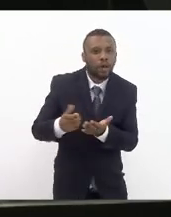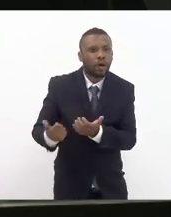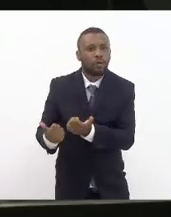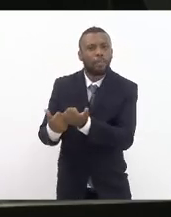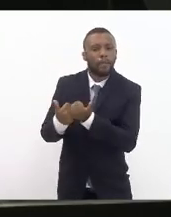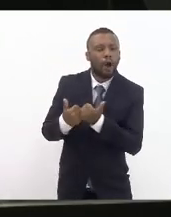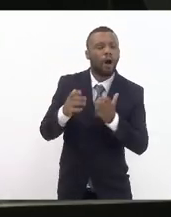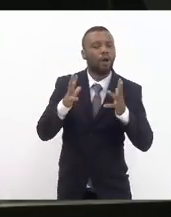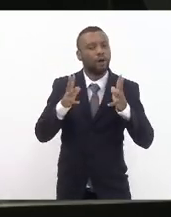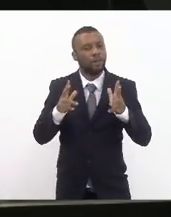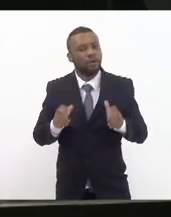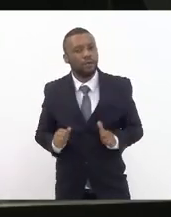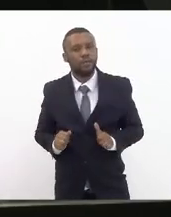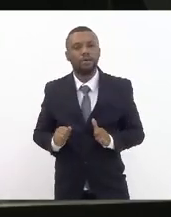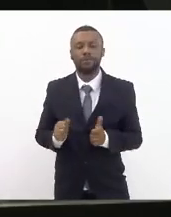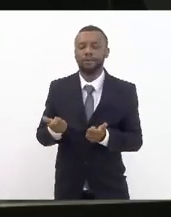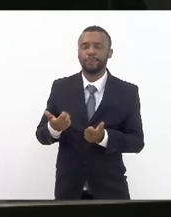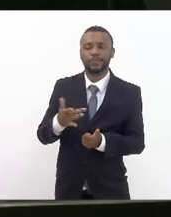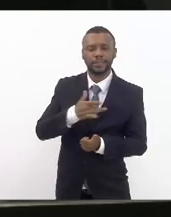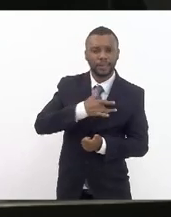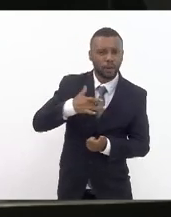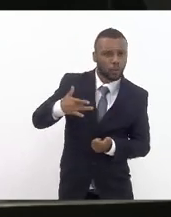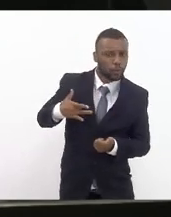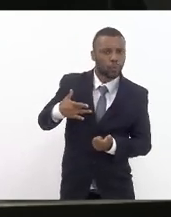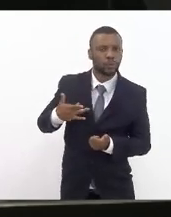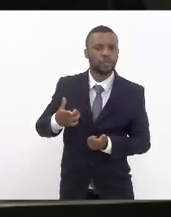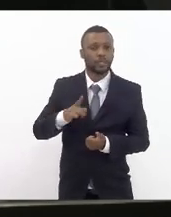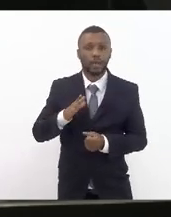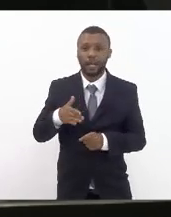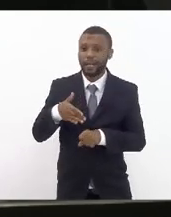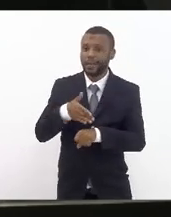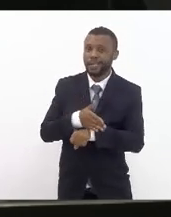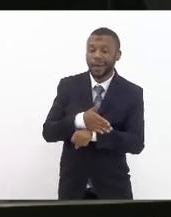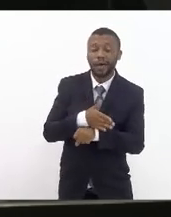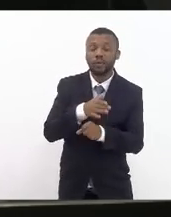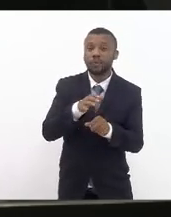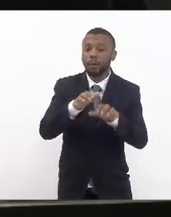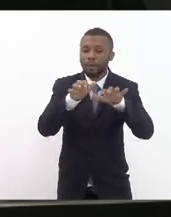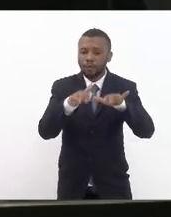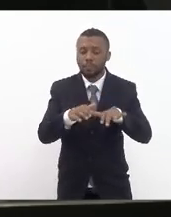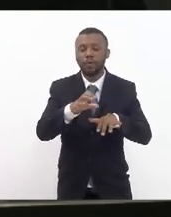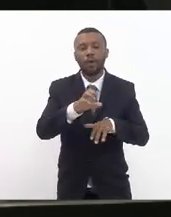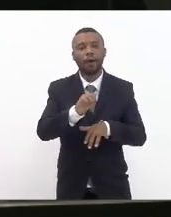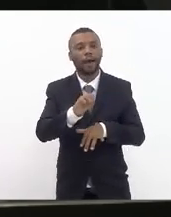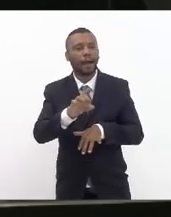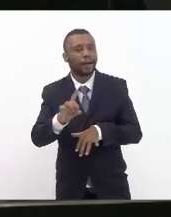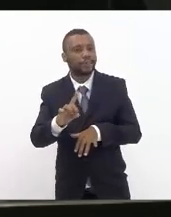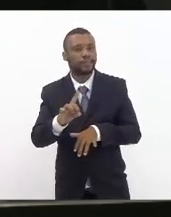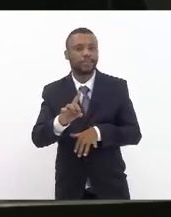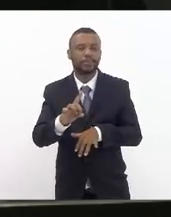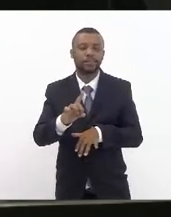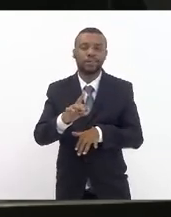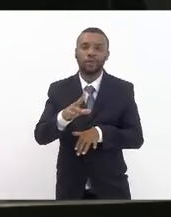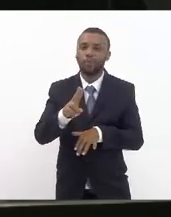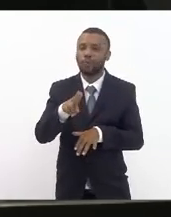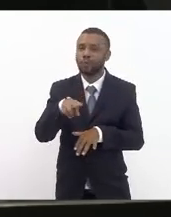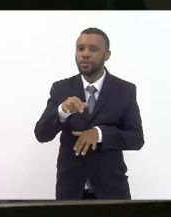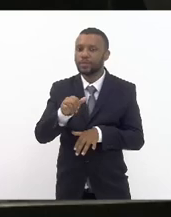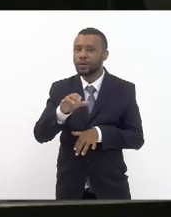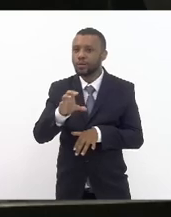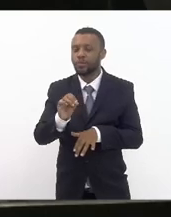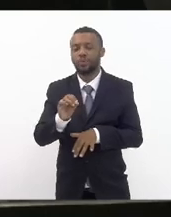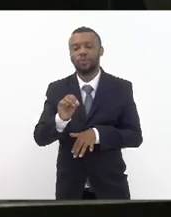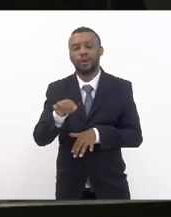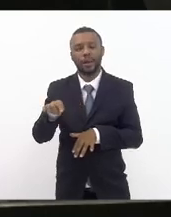higiene, de amparo à saúde, de acesso ao cadastro único. Elas não têm acesso ao